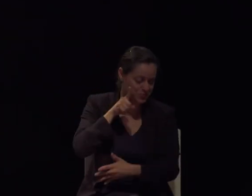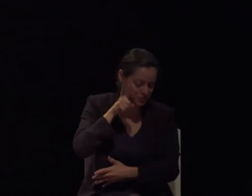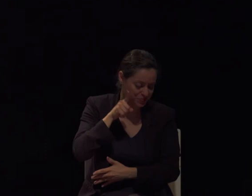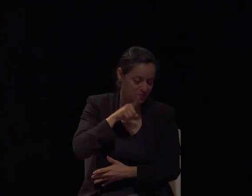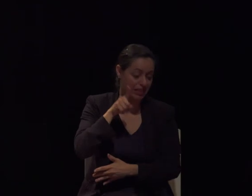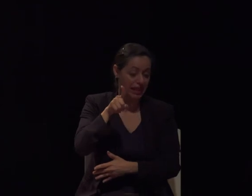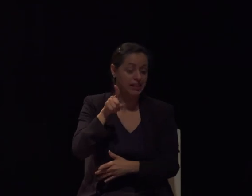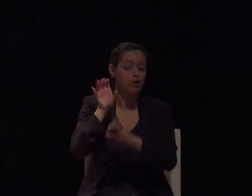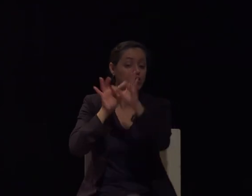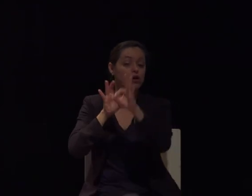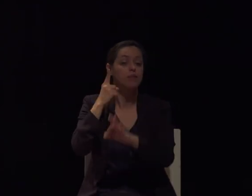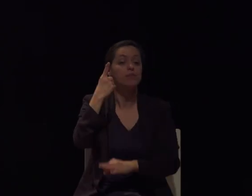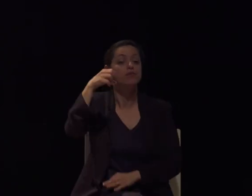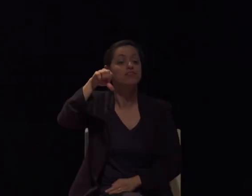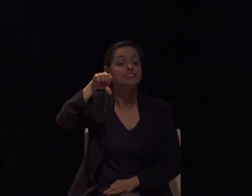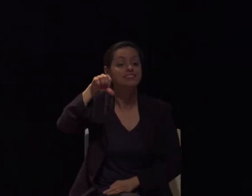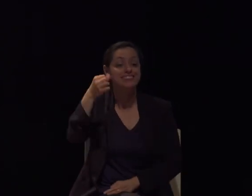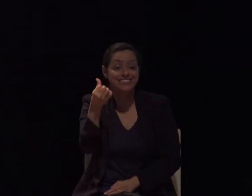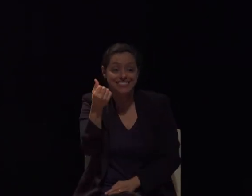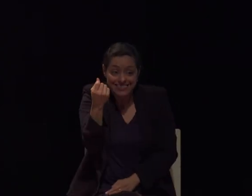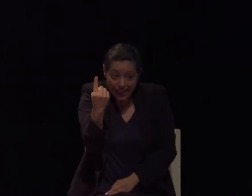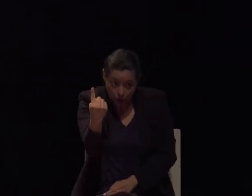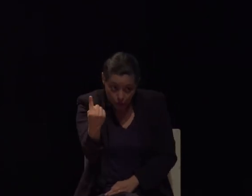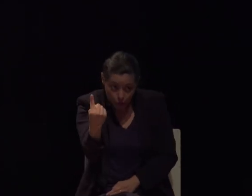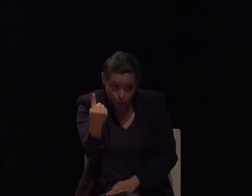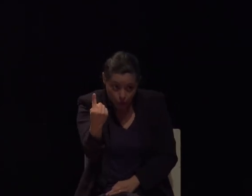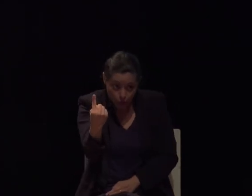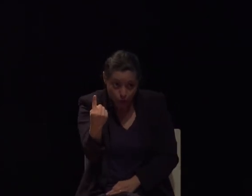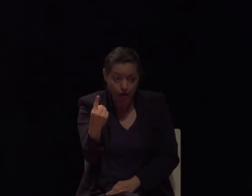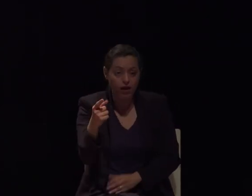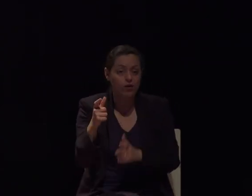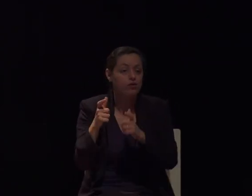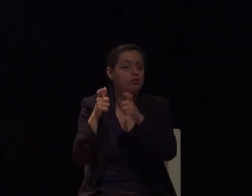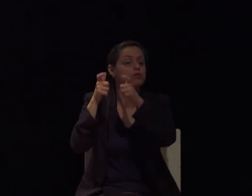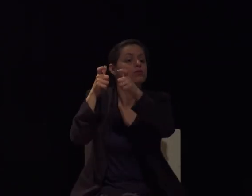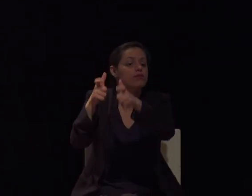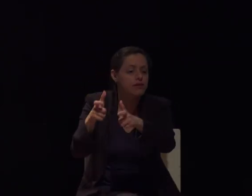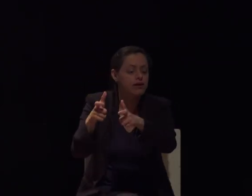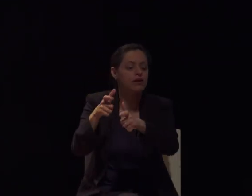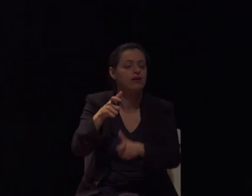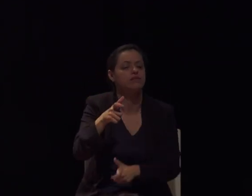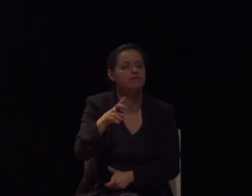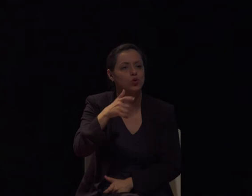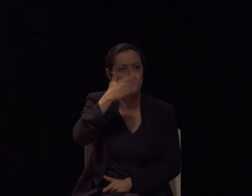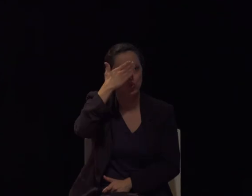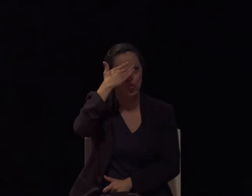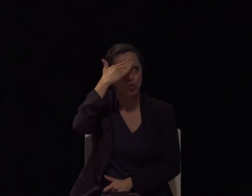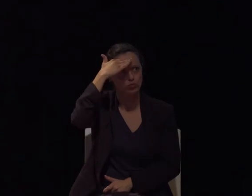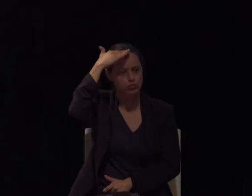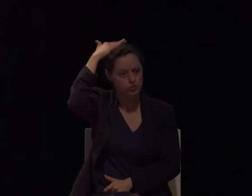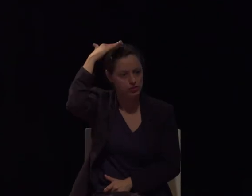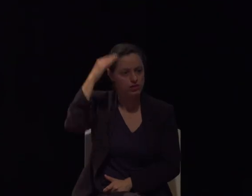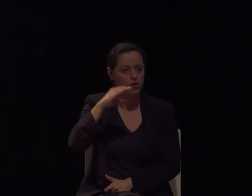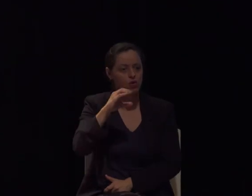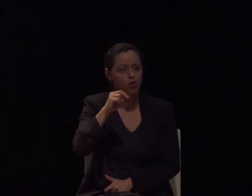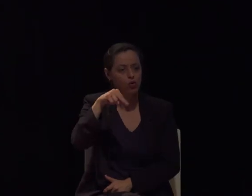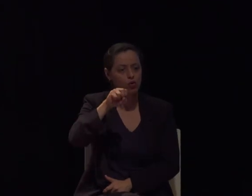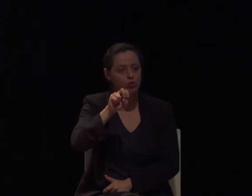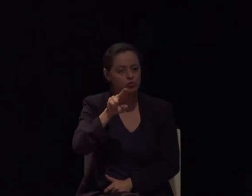exposição da artista na galeria o s&s do consulado americano aqui em são paulo é